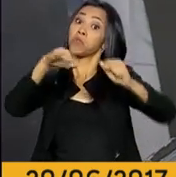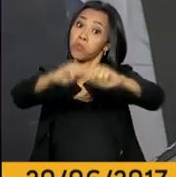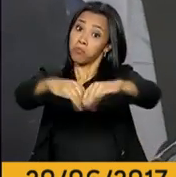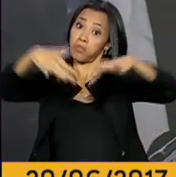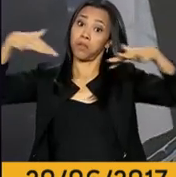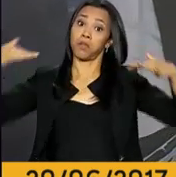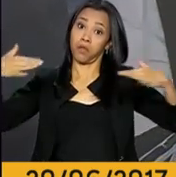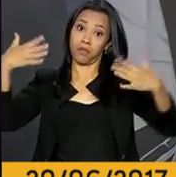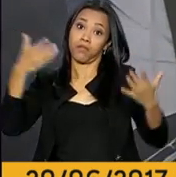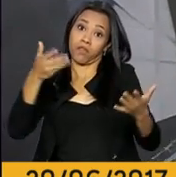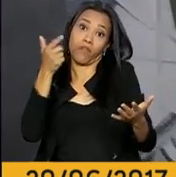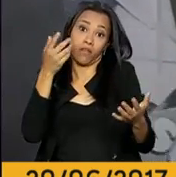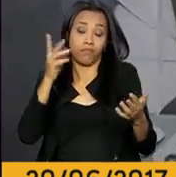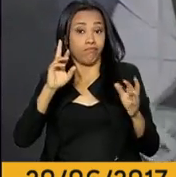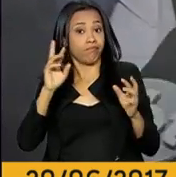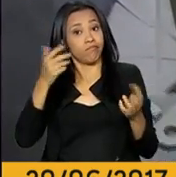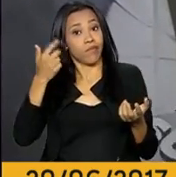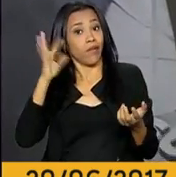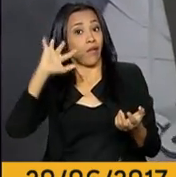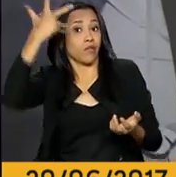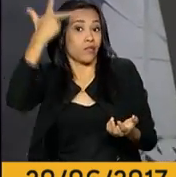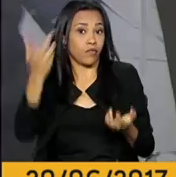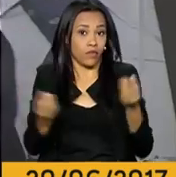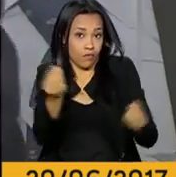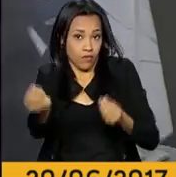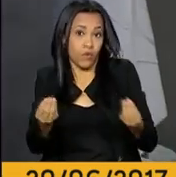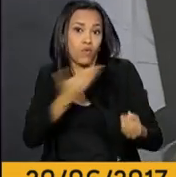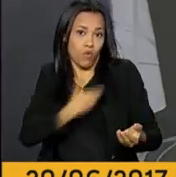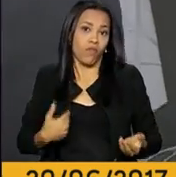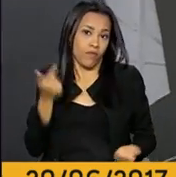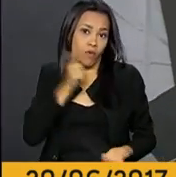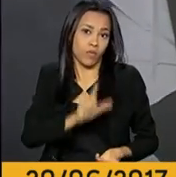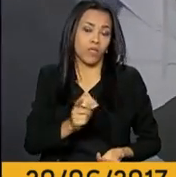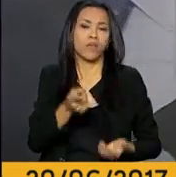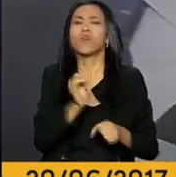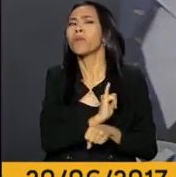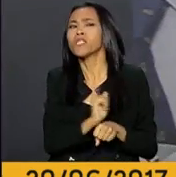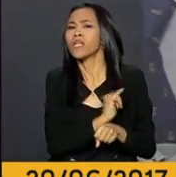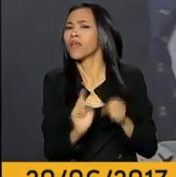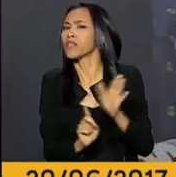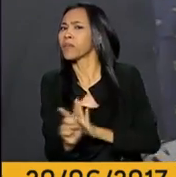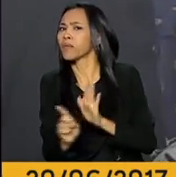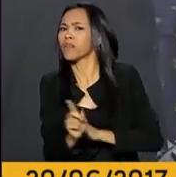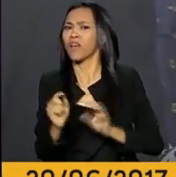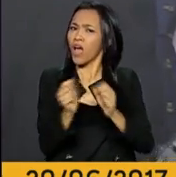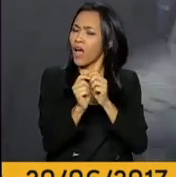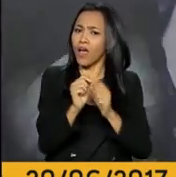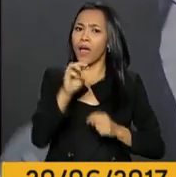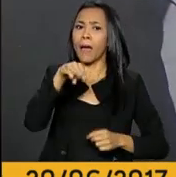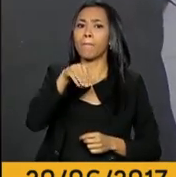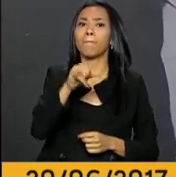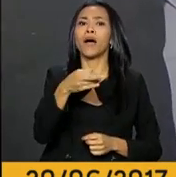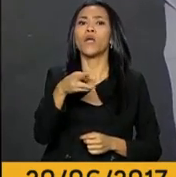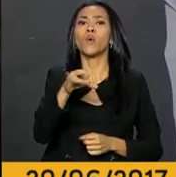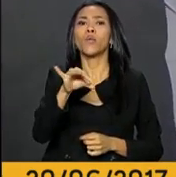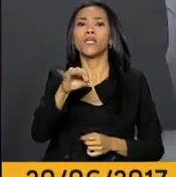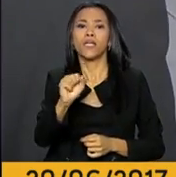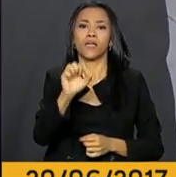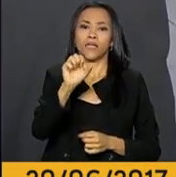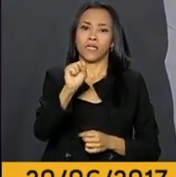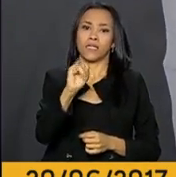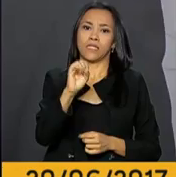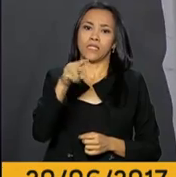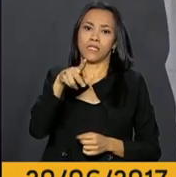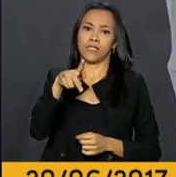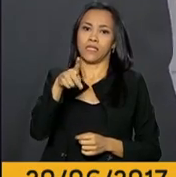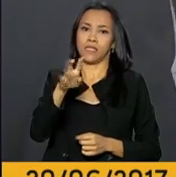lá o governo vai ganhar. Qual é a sua estratégia, presidente, para reverter essa derrota? A estratégia é maioria simples, né? A maioria simples vai ganhar. Só acha no que plenário, tá certa, tranquilamente. Tá certa essa